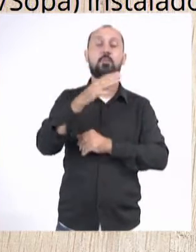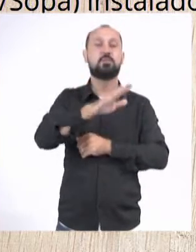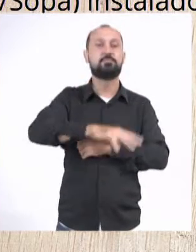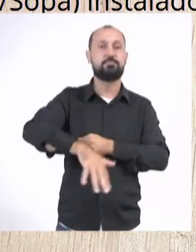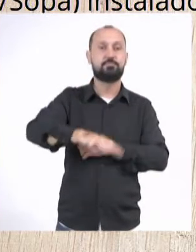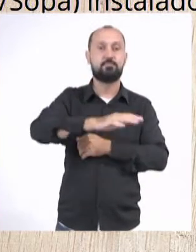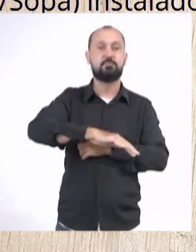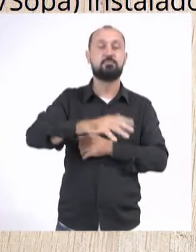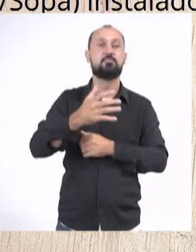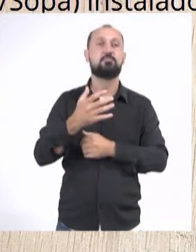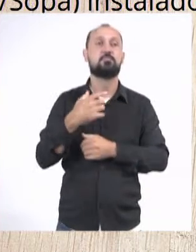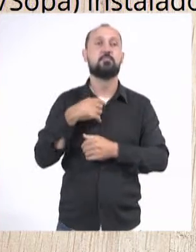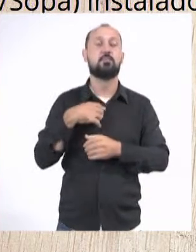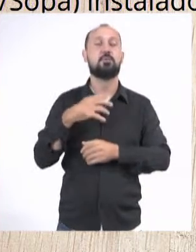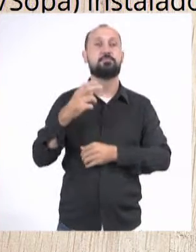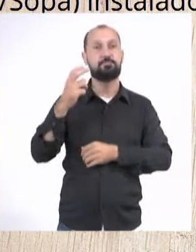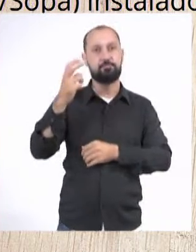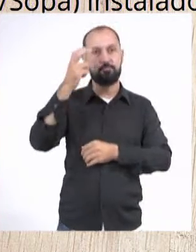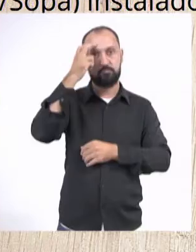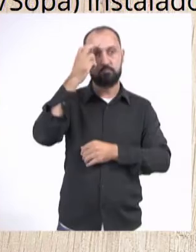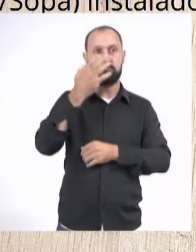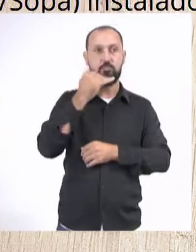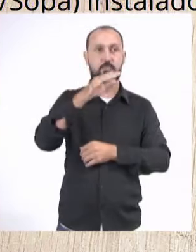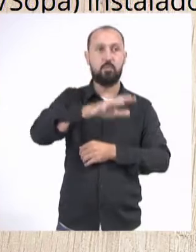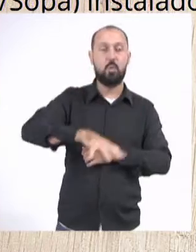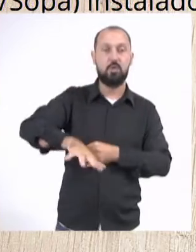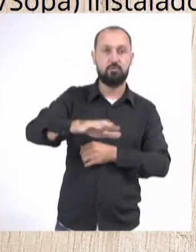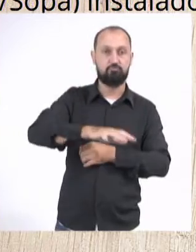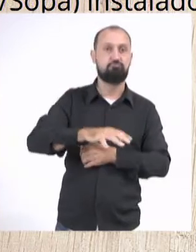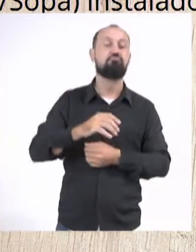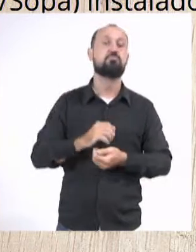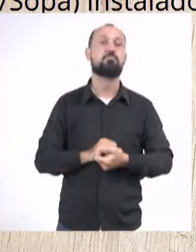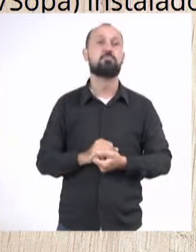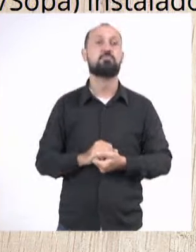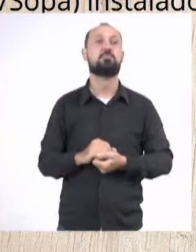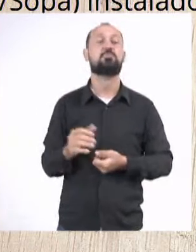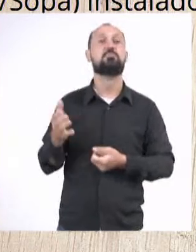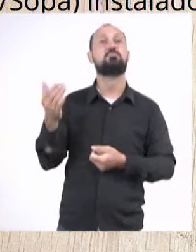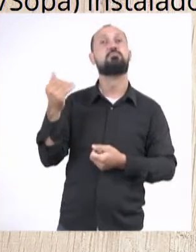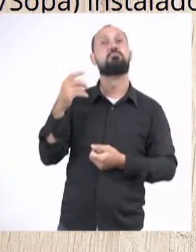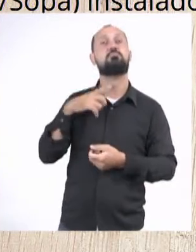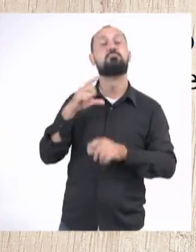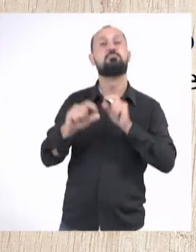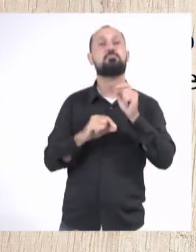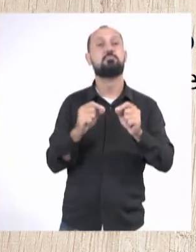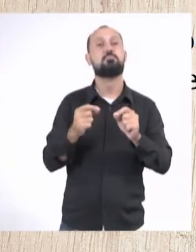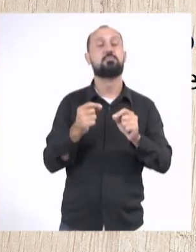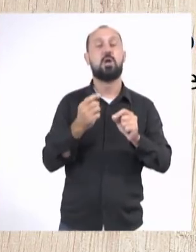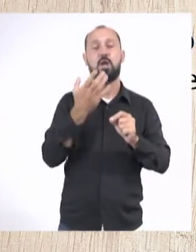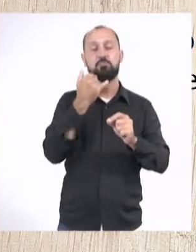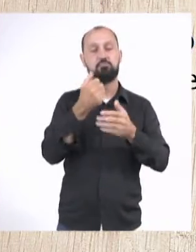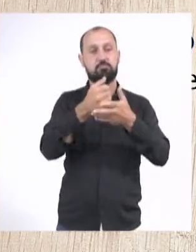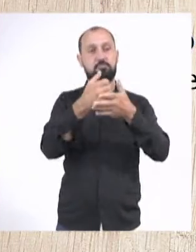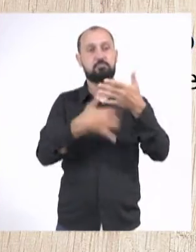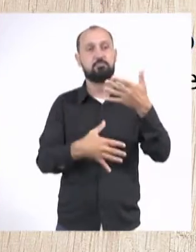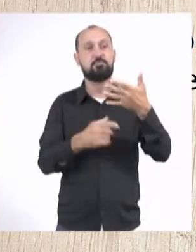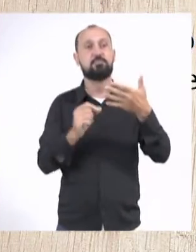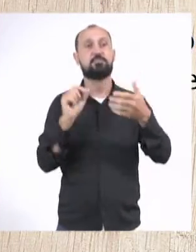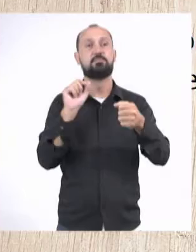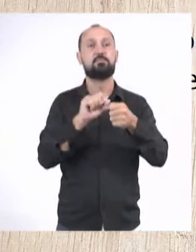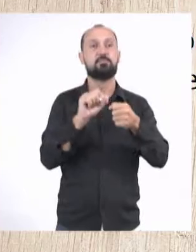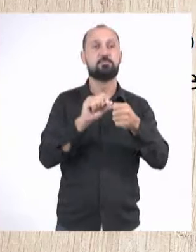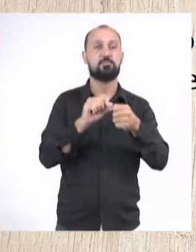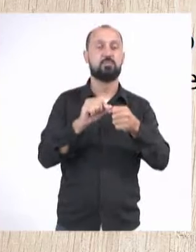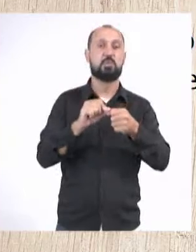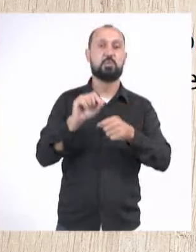região, preservando assim a cultura alimentar do local. Antigamente nós tínhamos um cardápio para ser